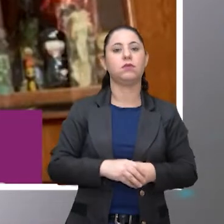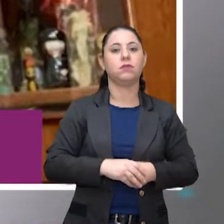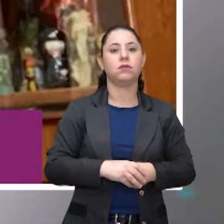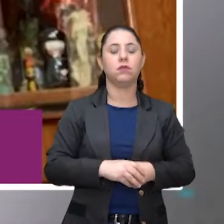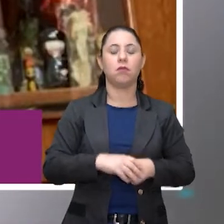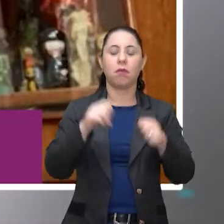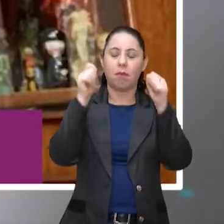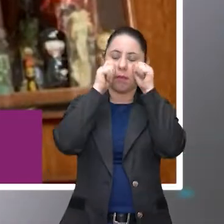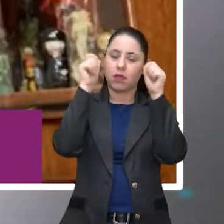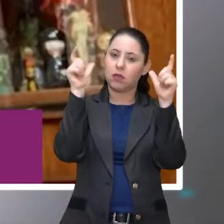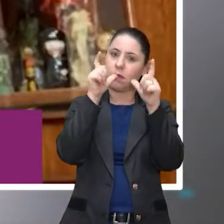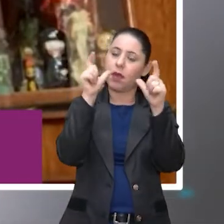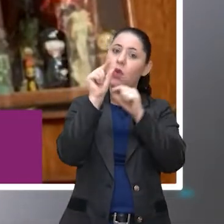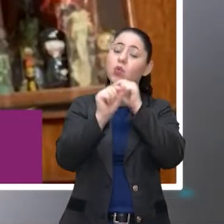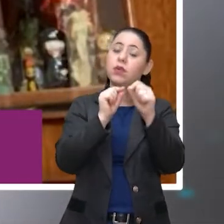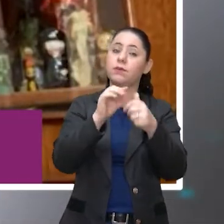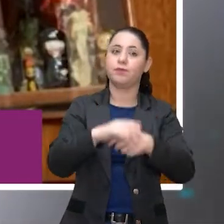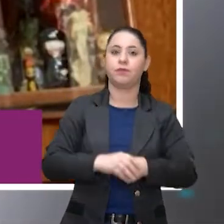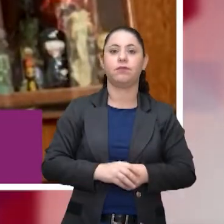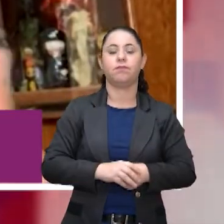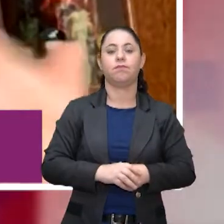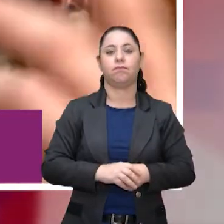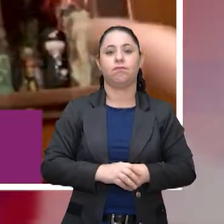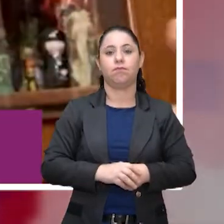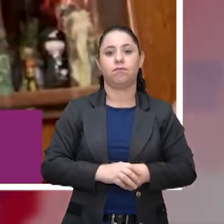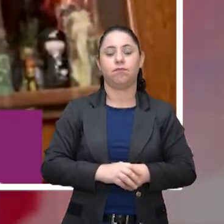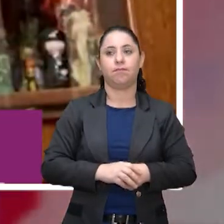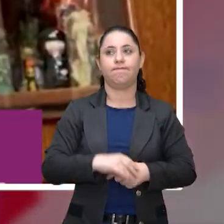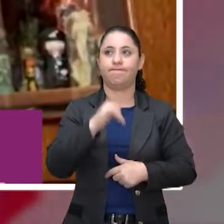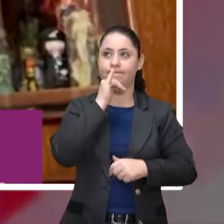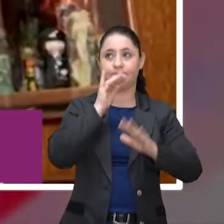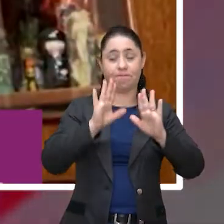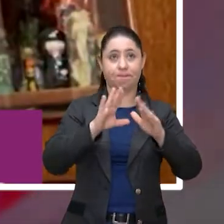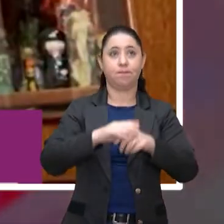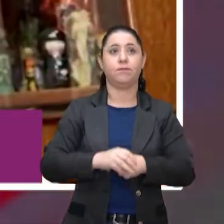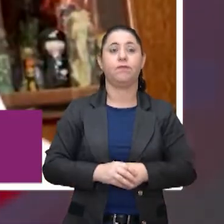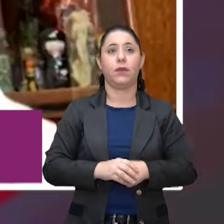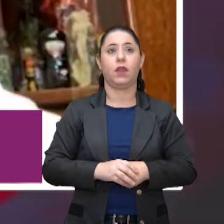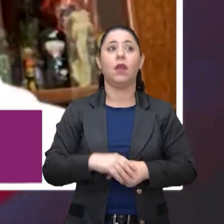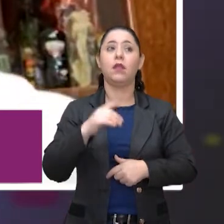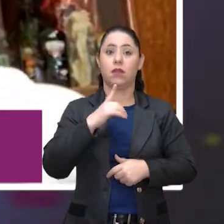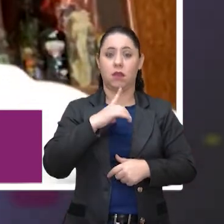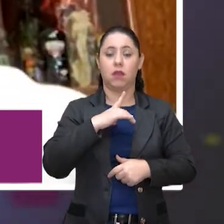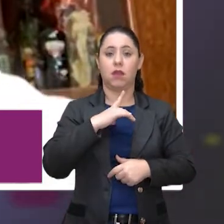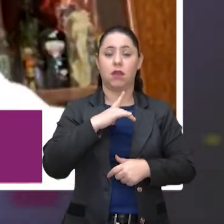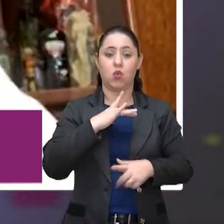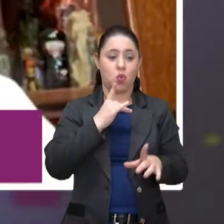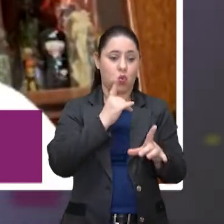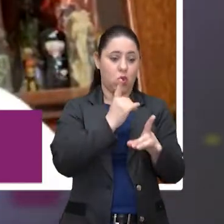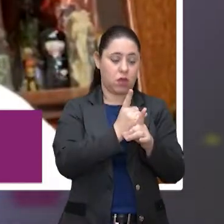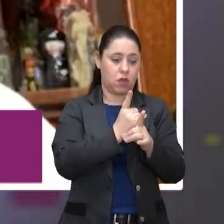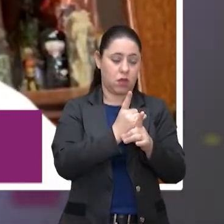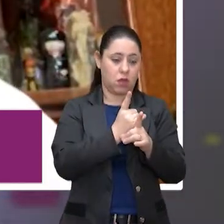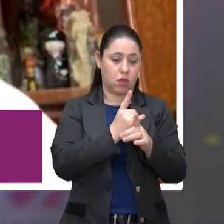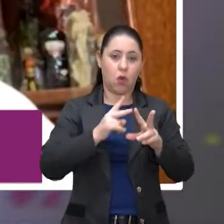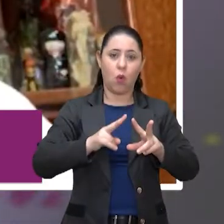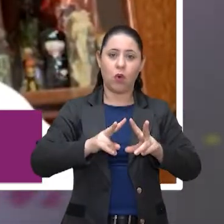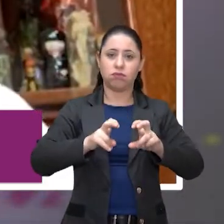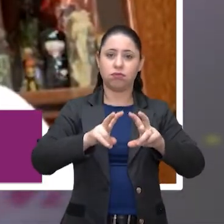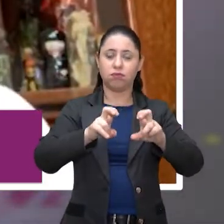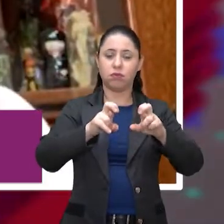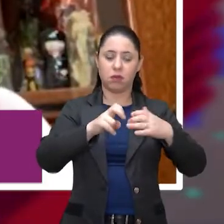E o que a gente está percebendo? Que aquelas que, vamos dizer assim, teriam o diagnóstico de um câncer de